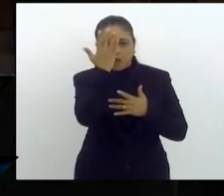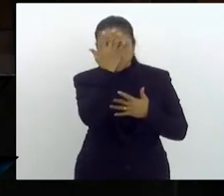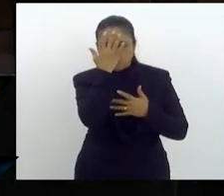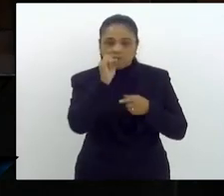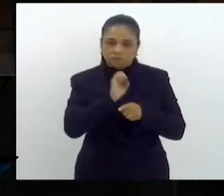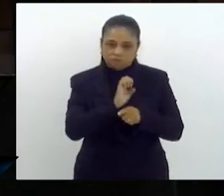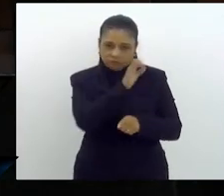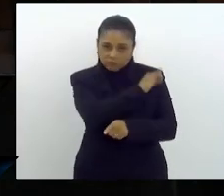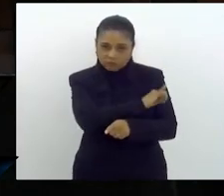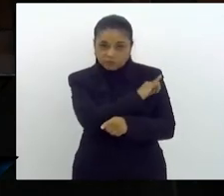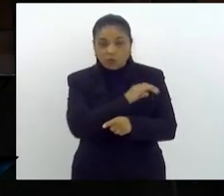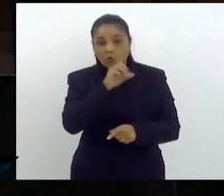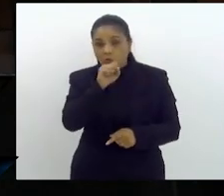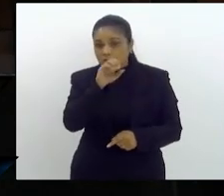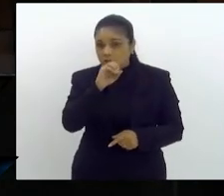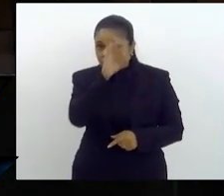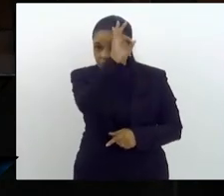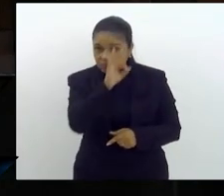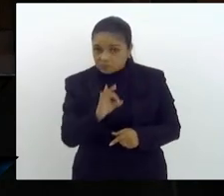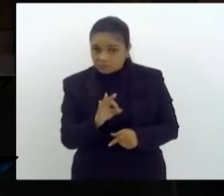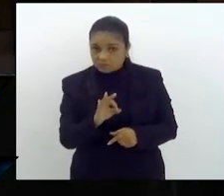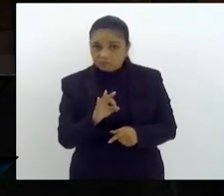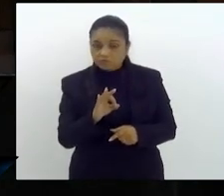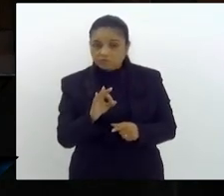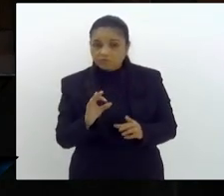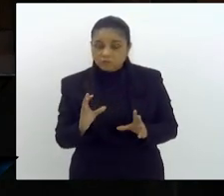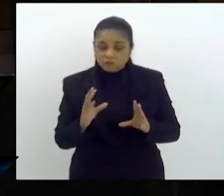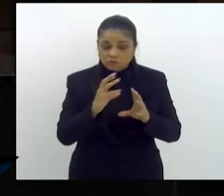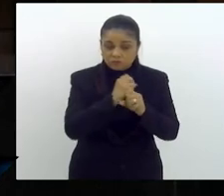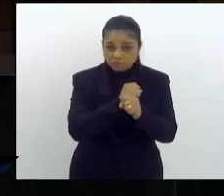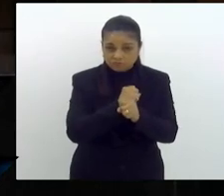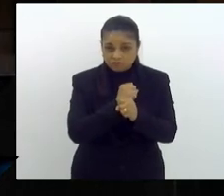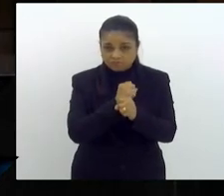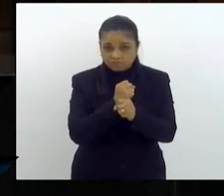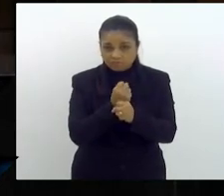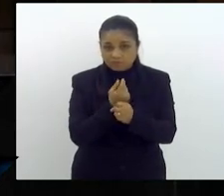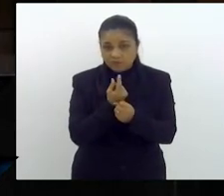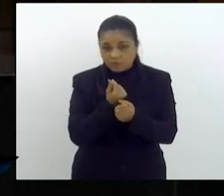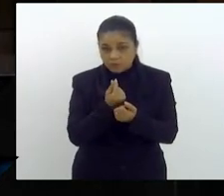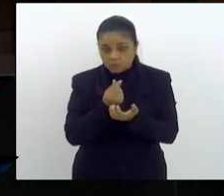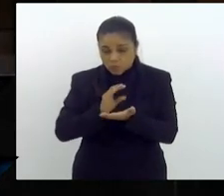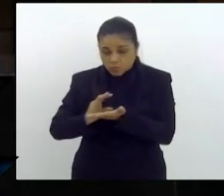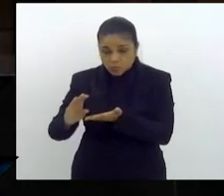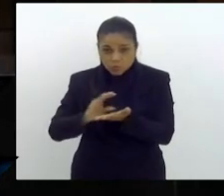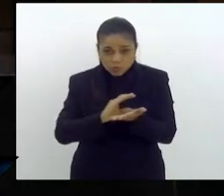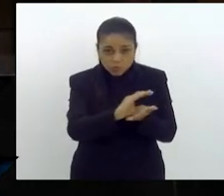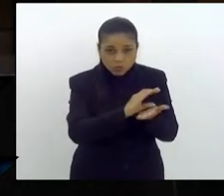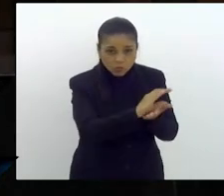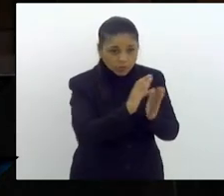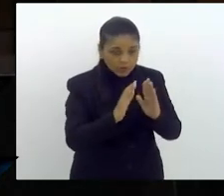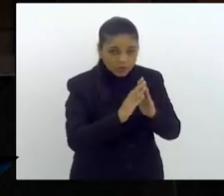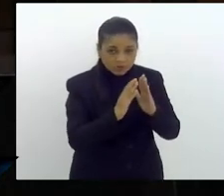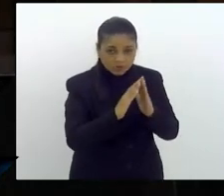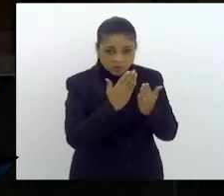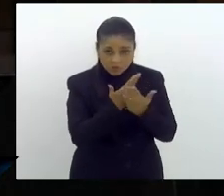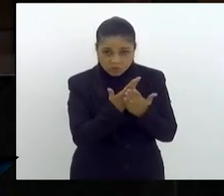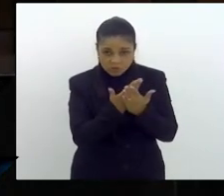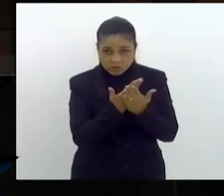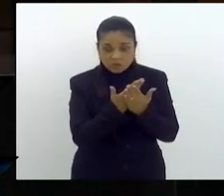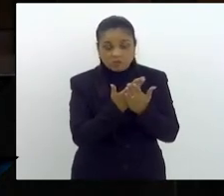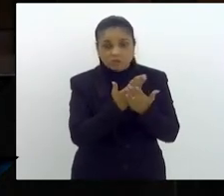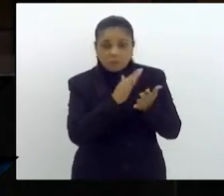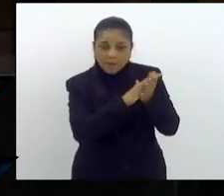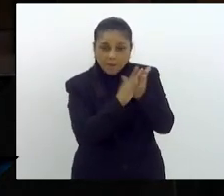e oitenta por cento do total de recurso repassado para as escolas ele tem que